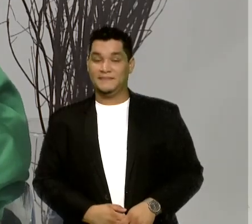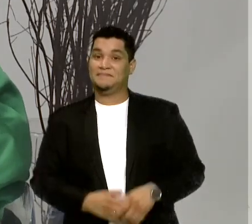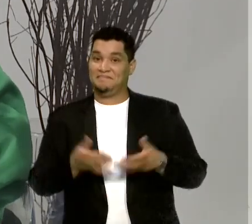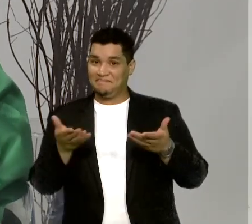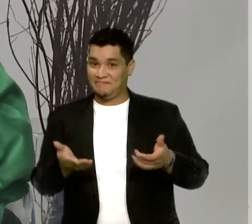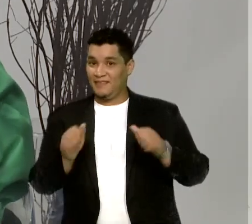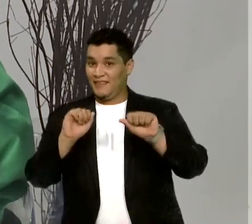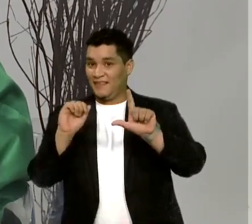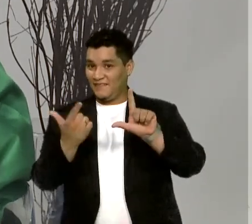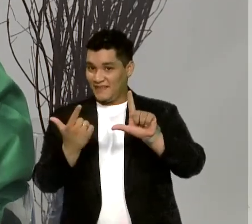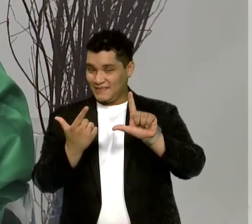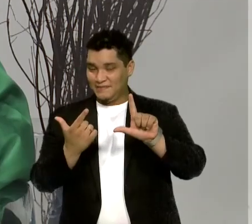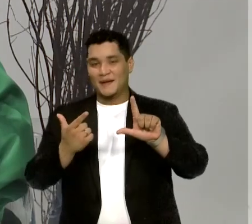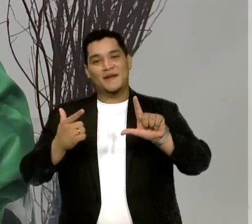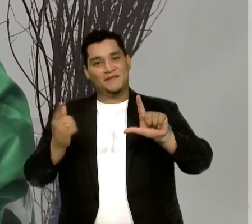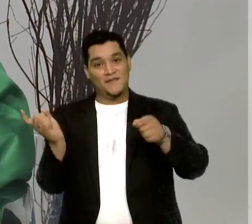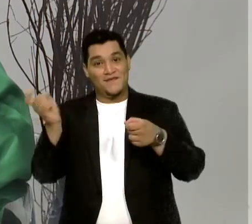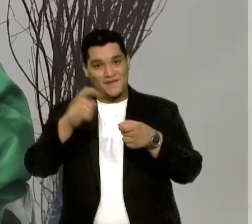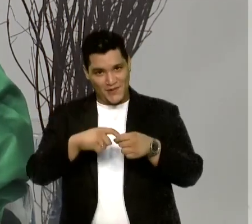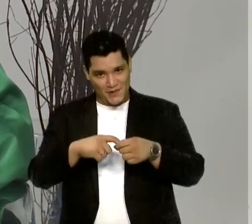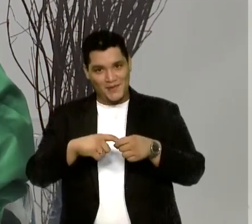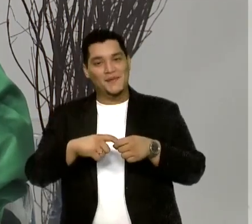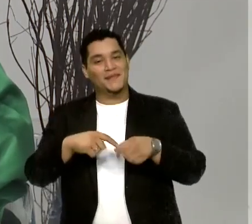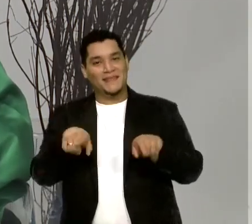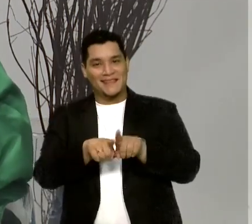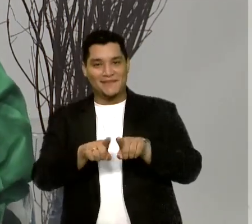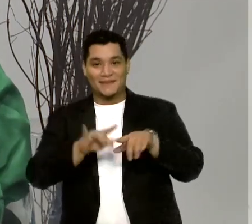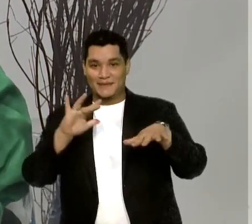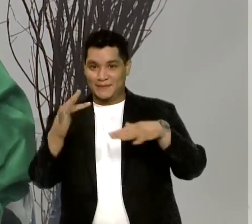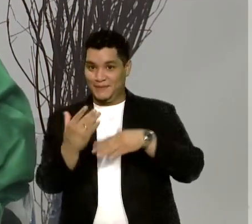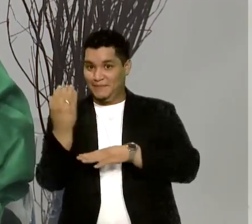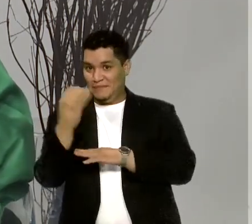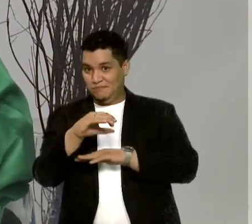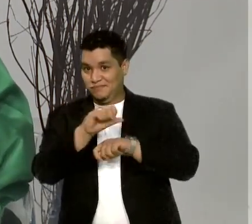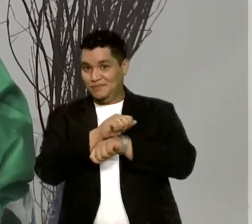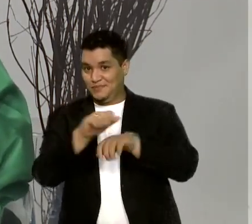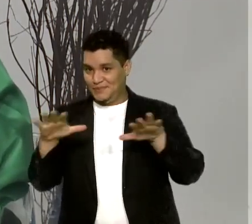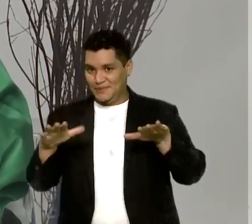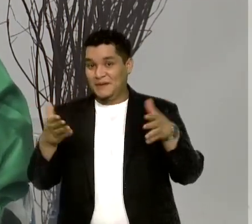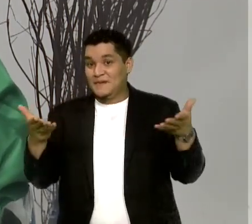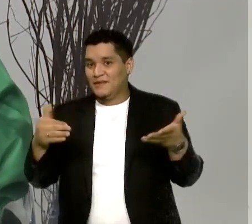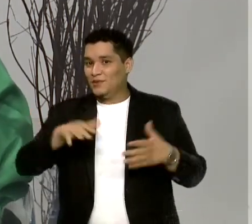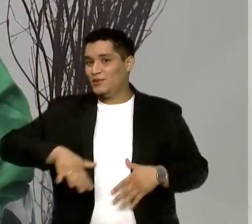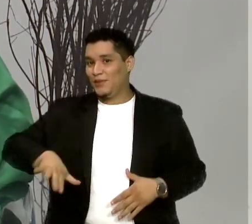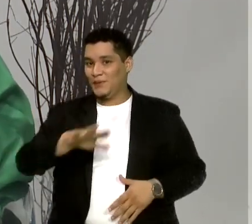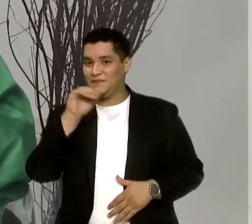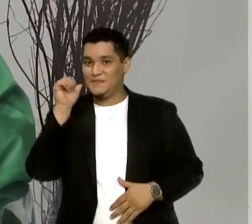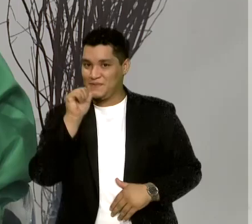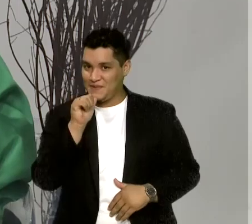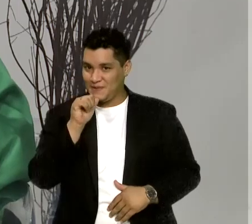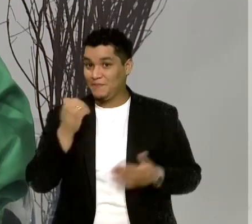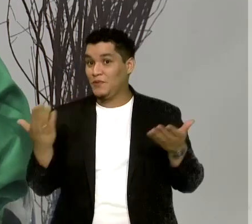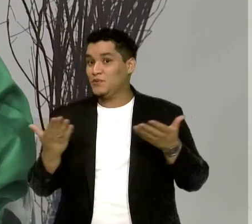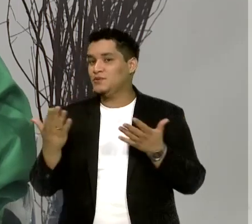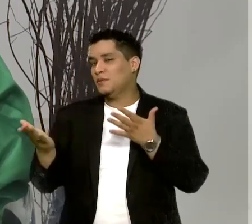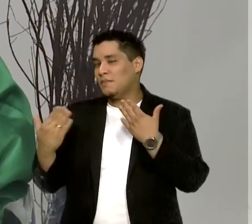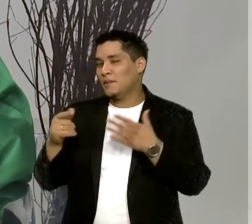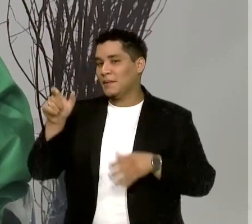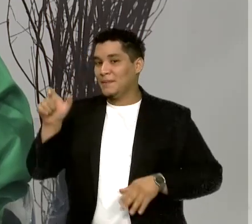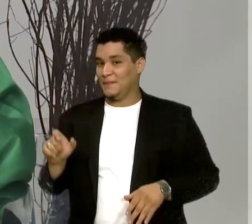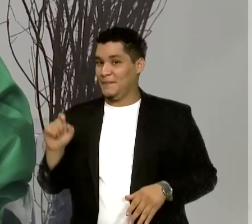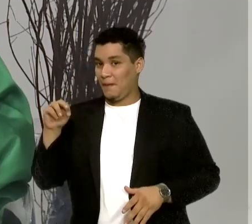Estamos de volta pela TV Assembleia e redes sociais do Parlamento com Toda Mulher. Hoje o papo é com a Maria Júlia,